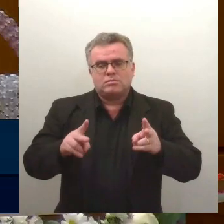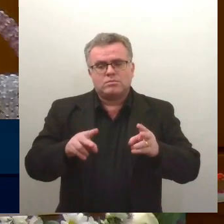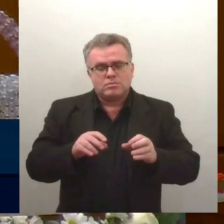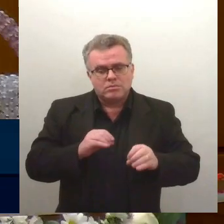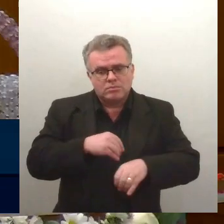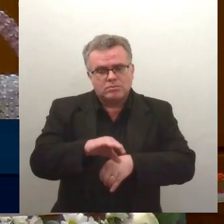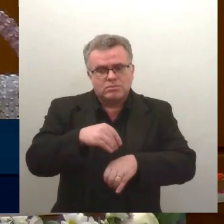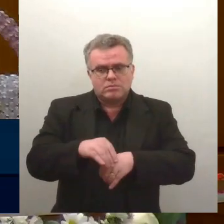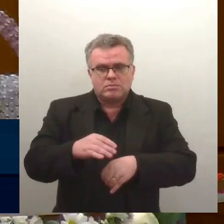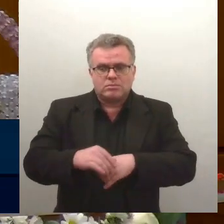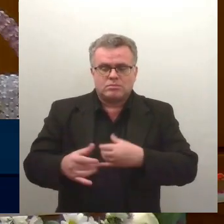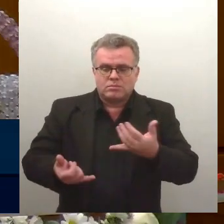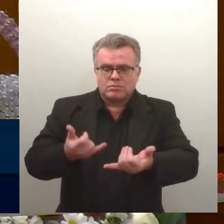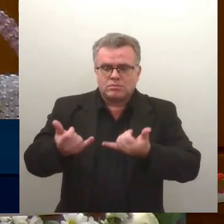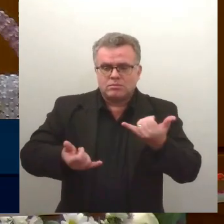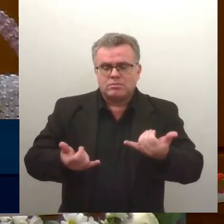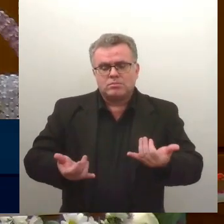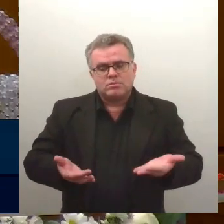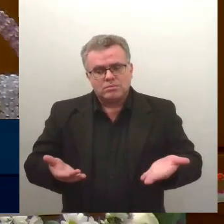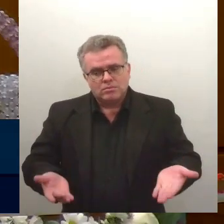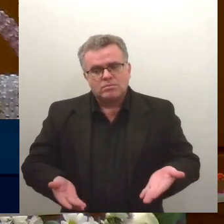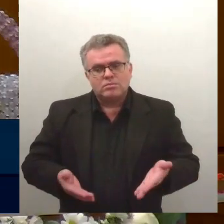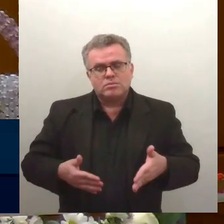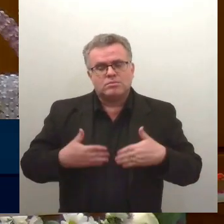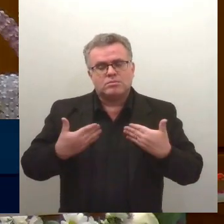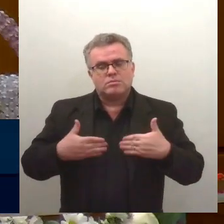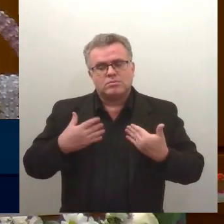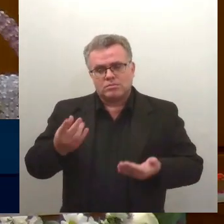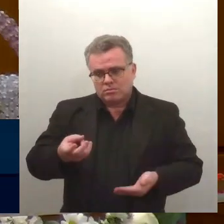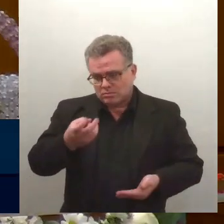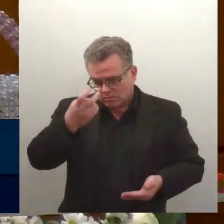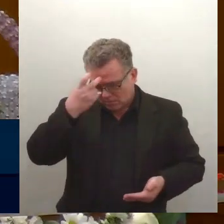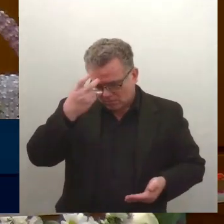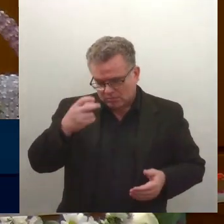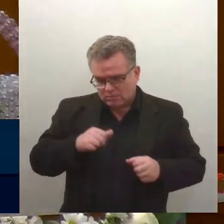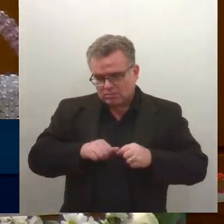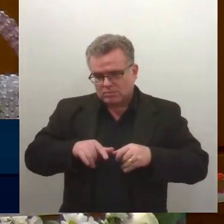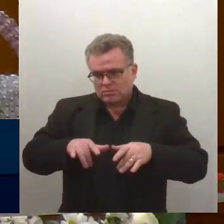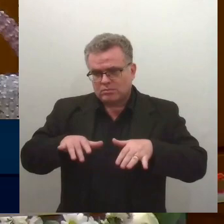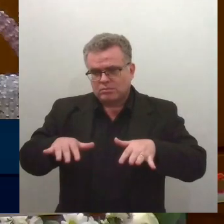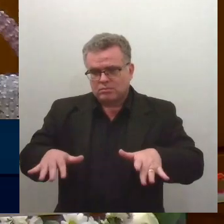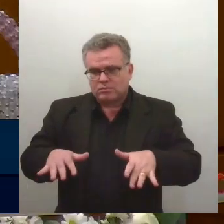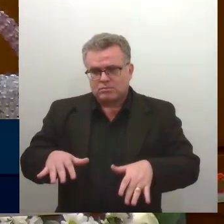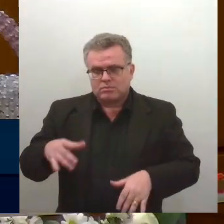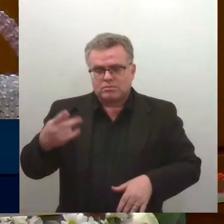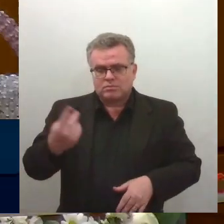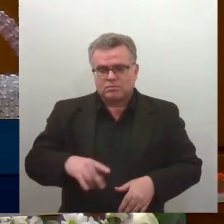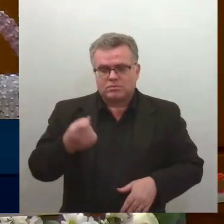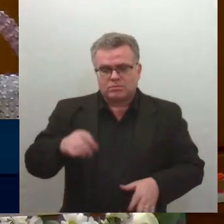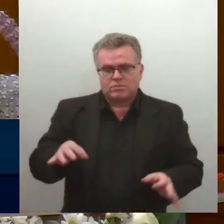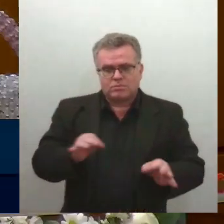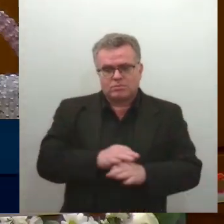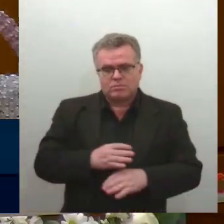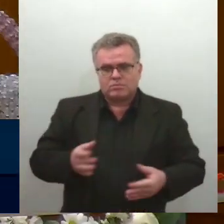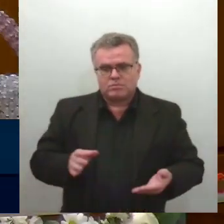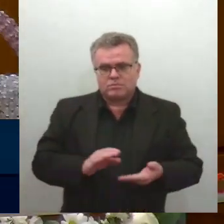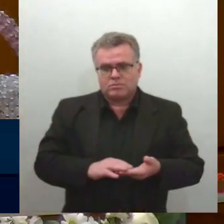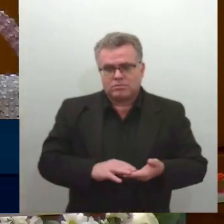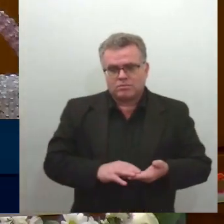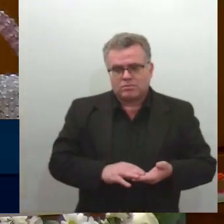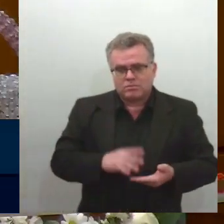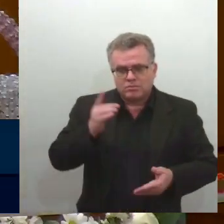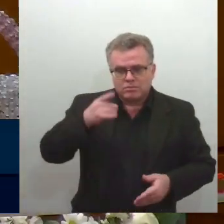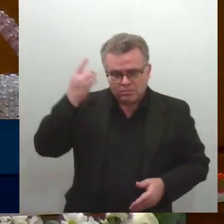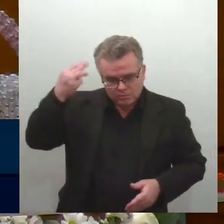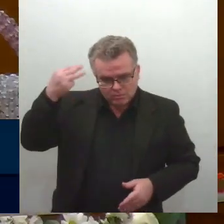culturais para a casa dos sergipanos e das sergipanas. Eu acho, Garibaldo, que tudo isso, né, quando eu vejo